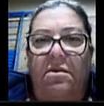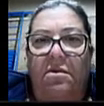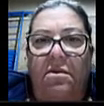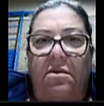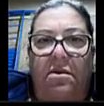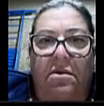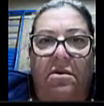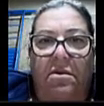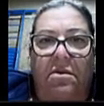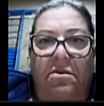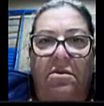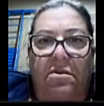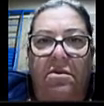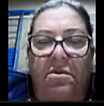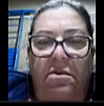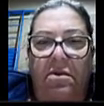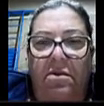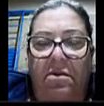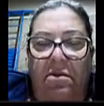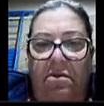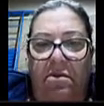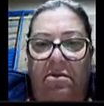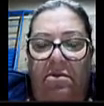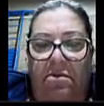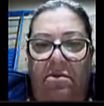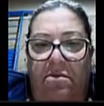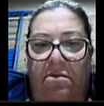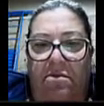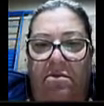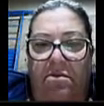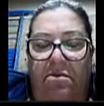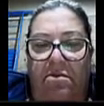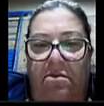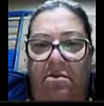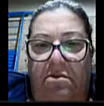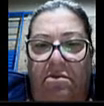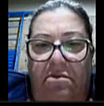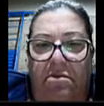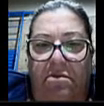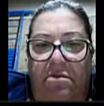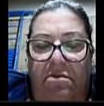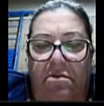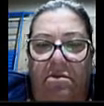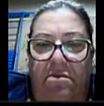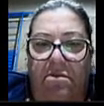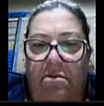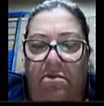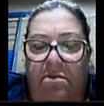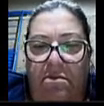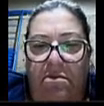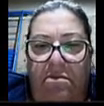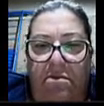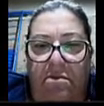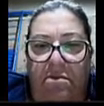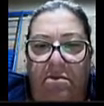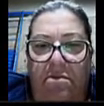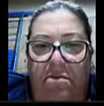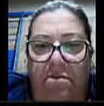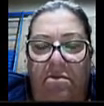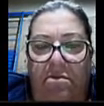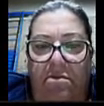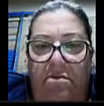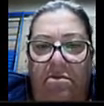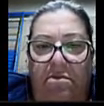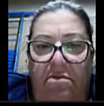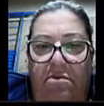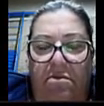transtornos de aprendizagem, e aí entraria nessas três principais áreas de